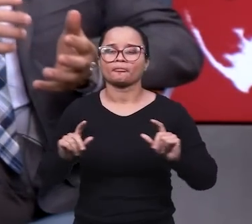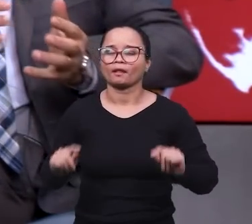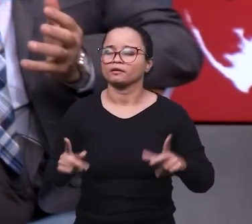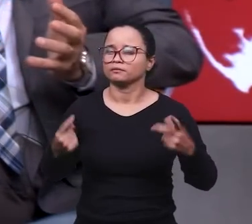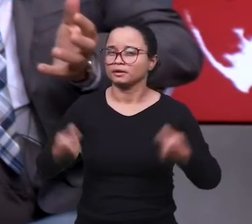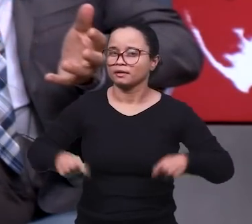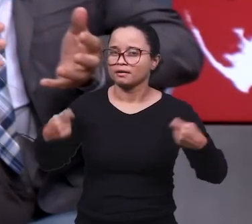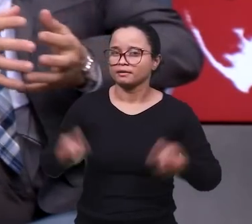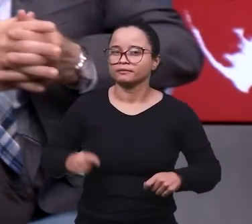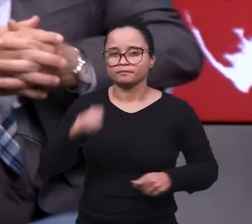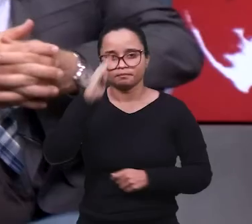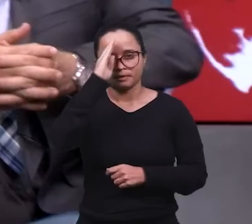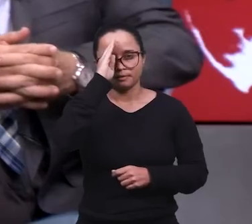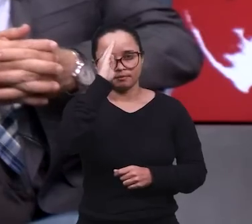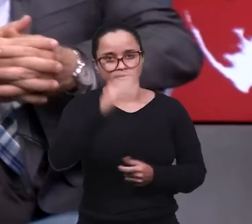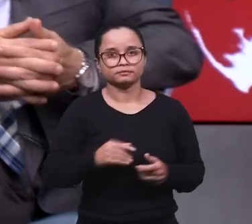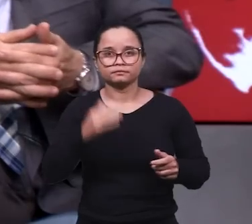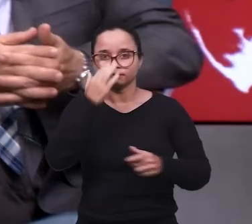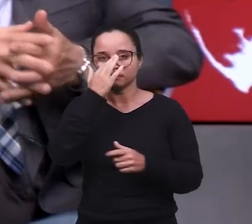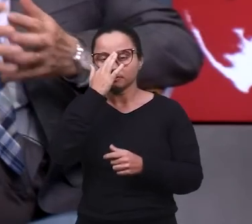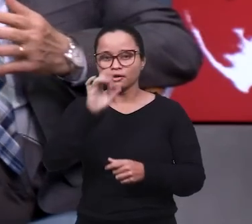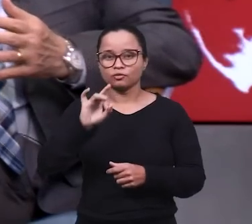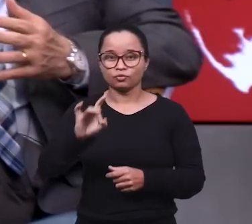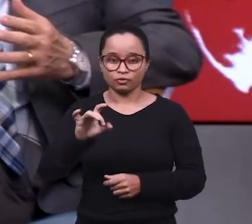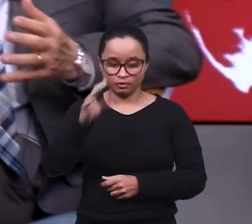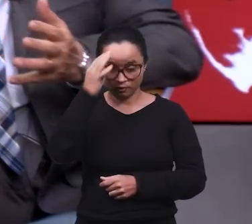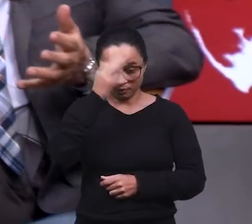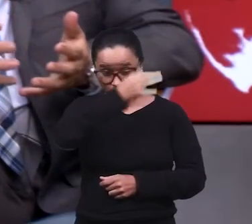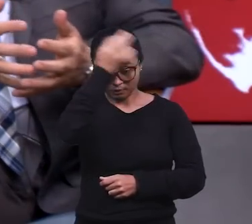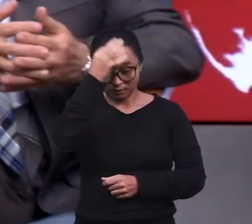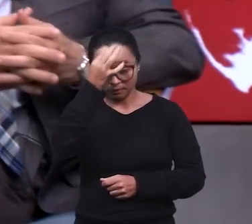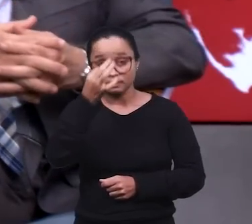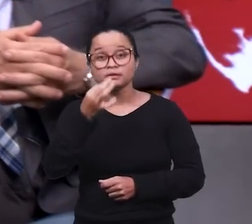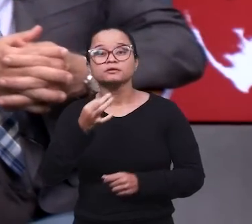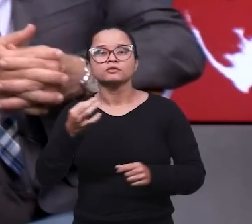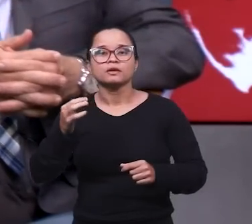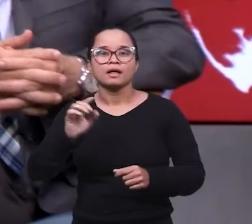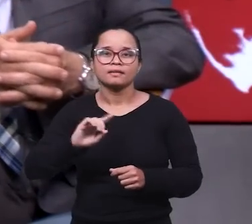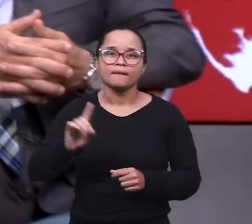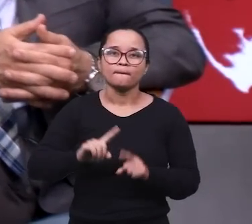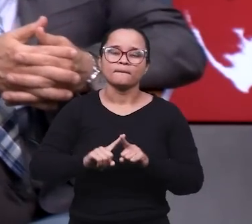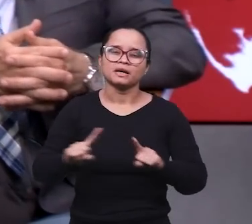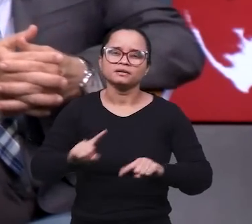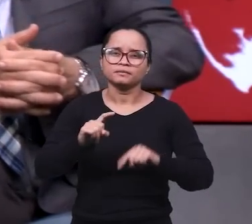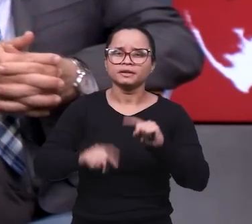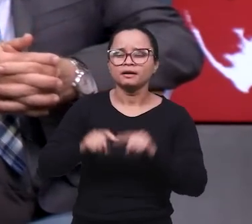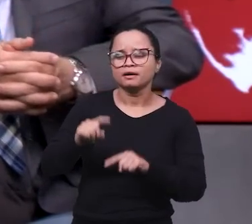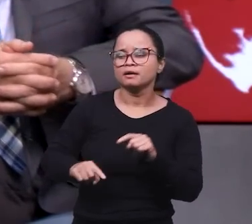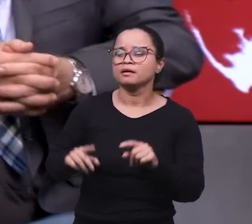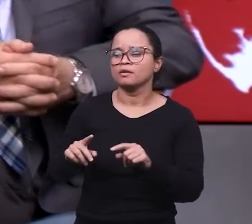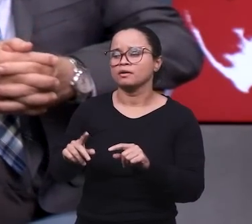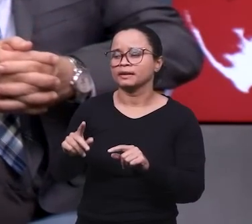pelas necessidades, principalmente materiais, não só espirituais, mas materiais do povo,